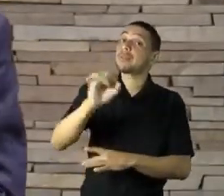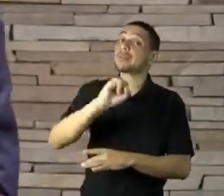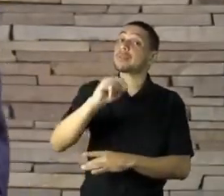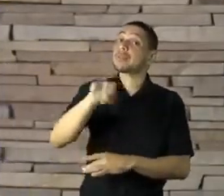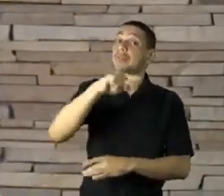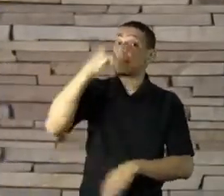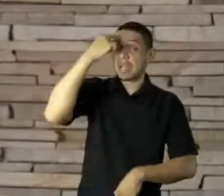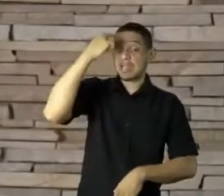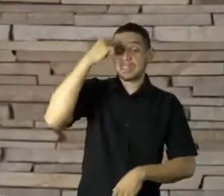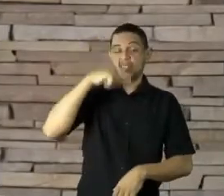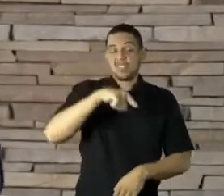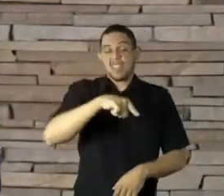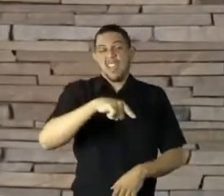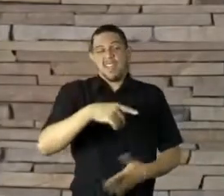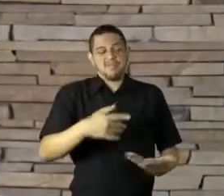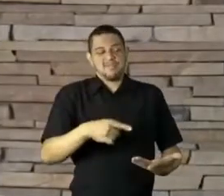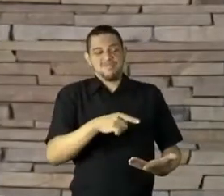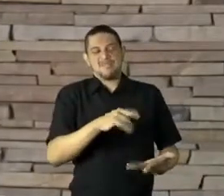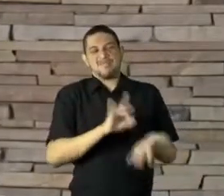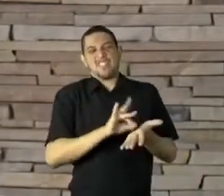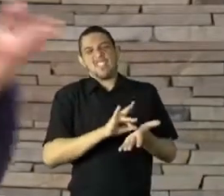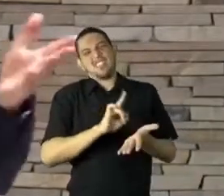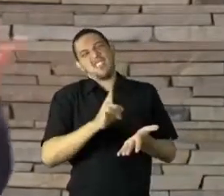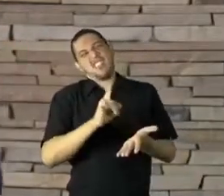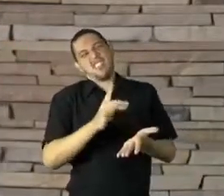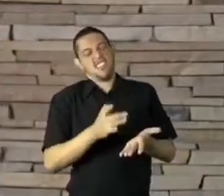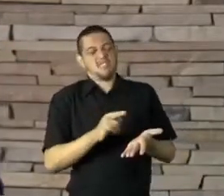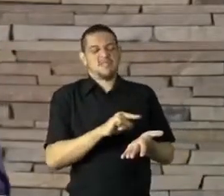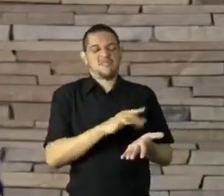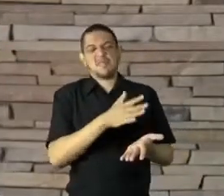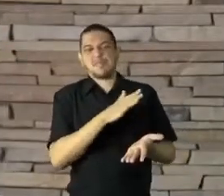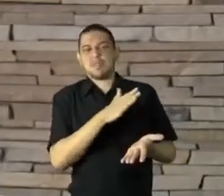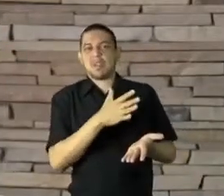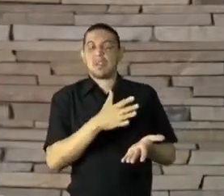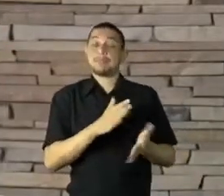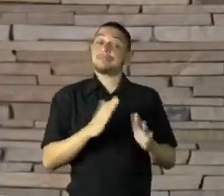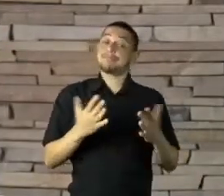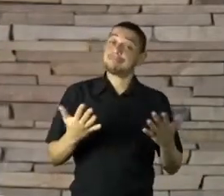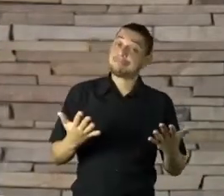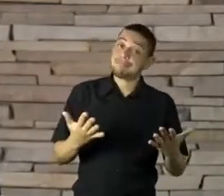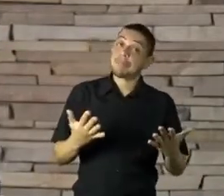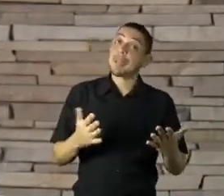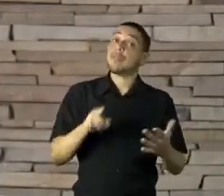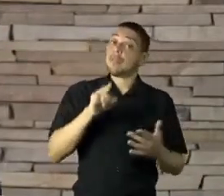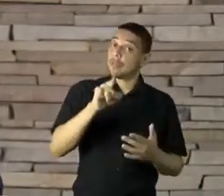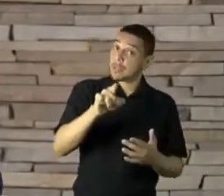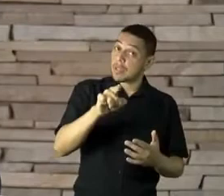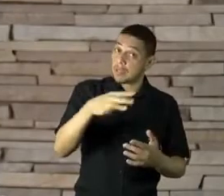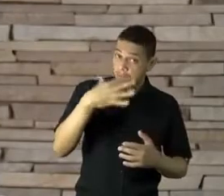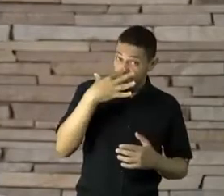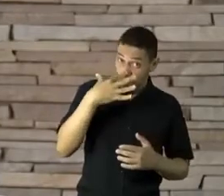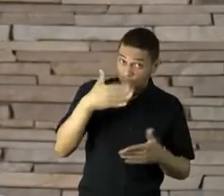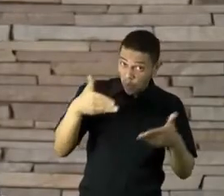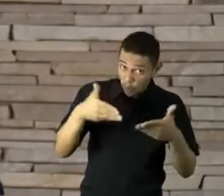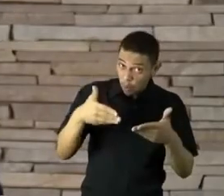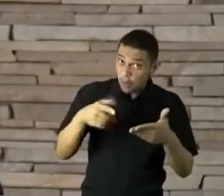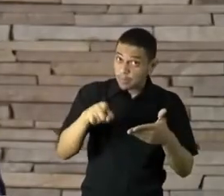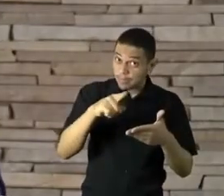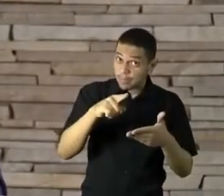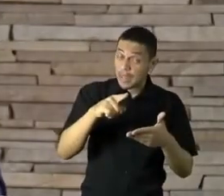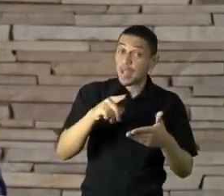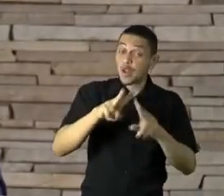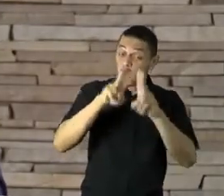escute bem o que eu vou lhe dizer hoje meu querido amigo meu prezado irmão que me acompanha também no tocante a